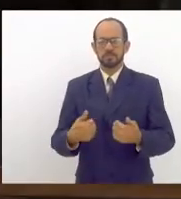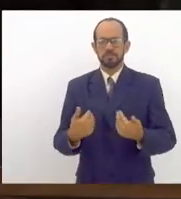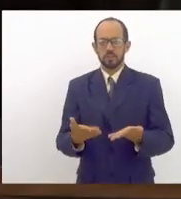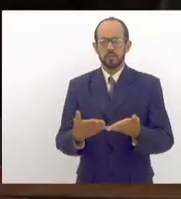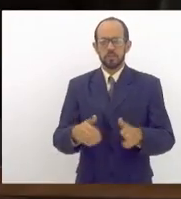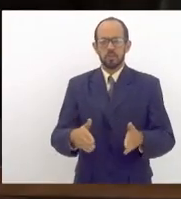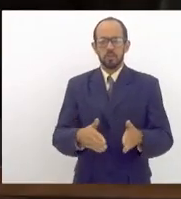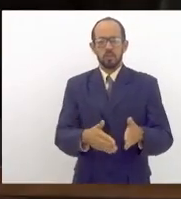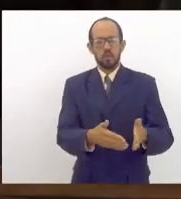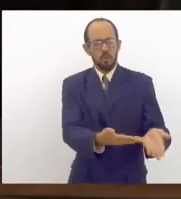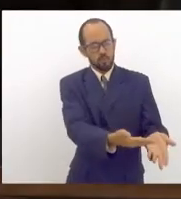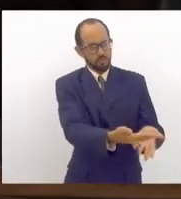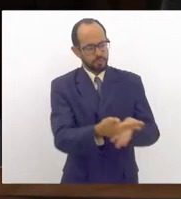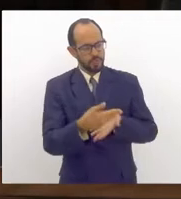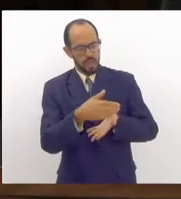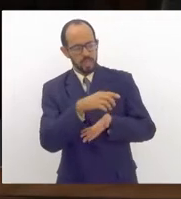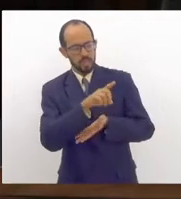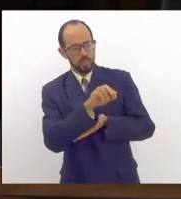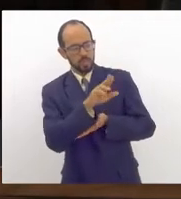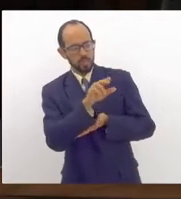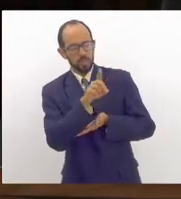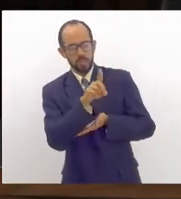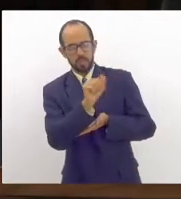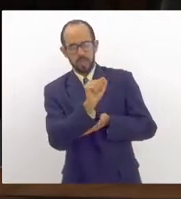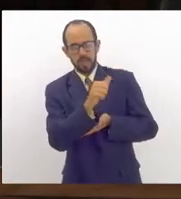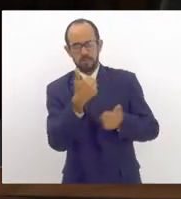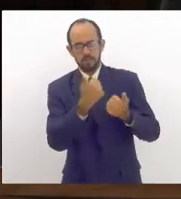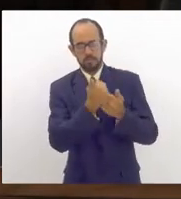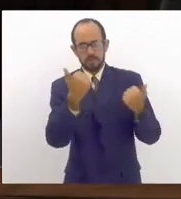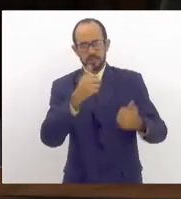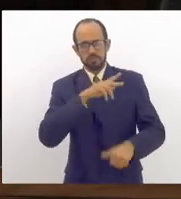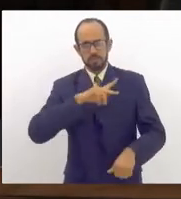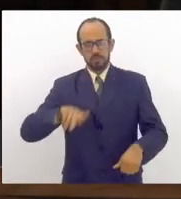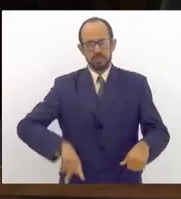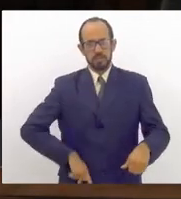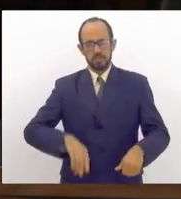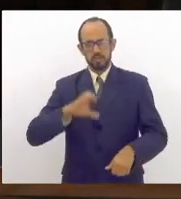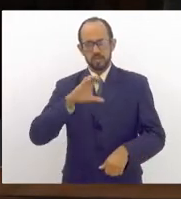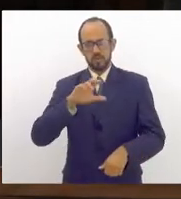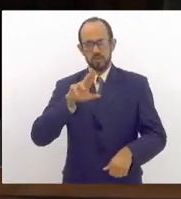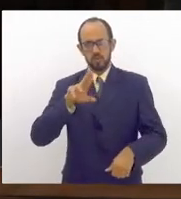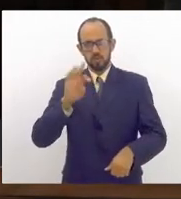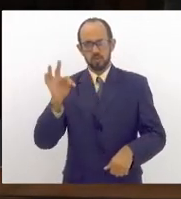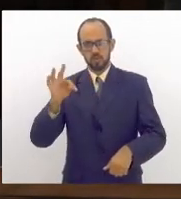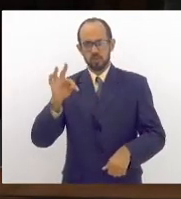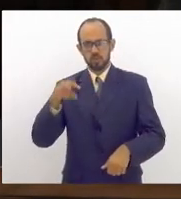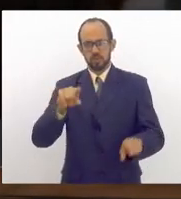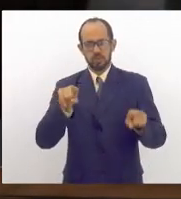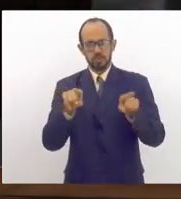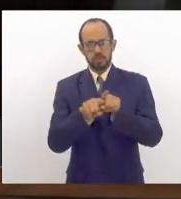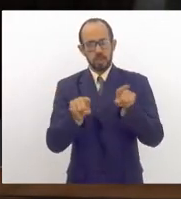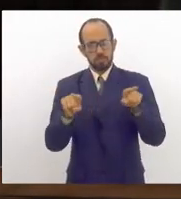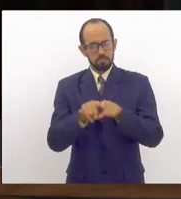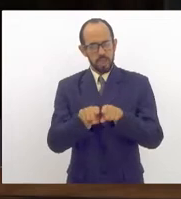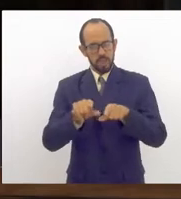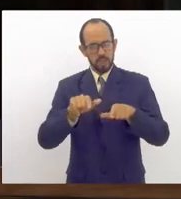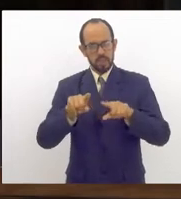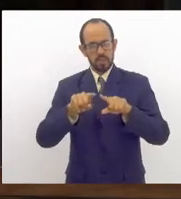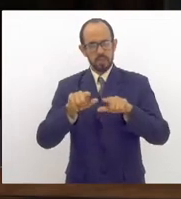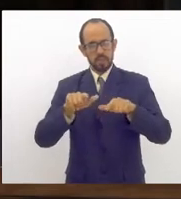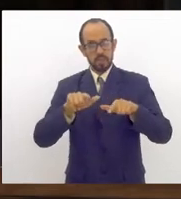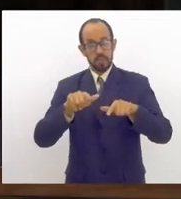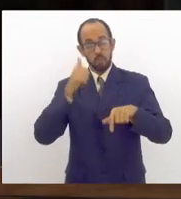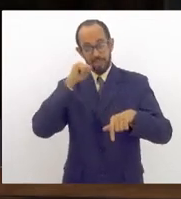companheira guerrida Duda Queiroga que é vice-presidente da Cuti Central Única dos Trabalhadores e trabalhadoras